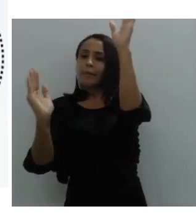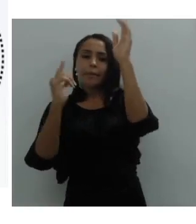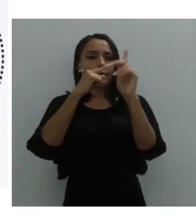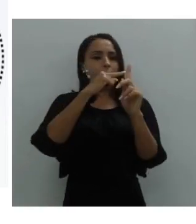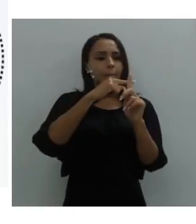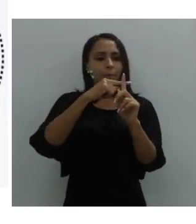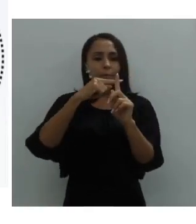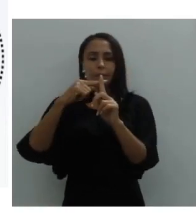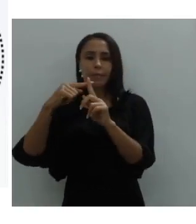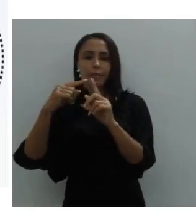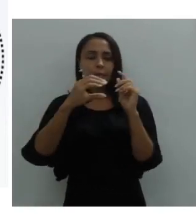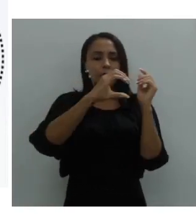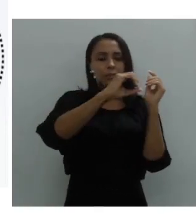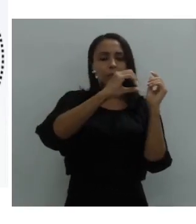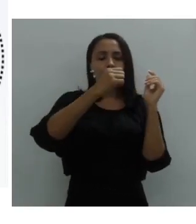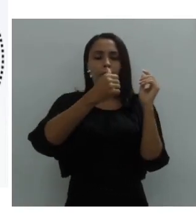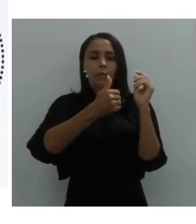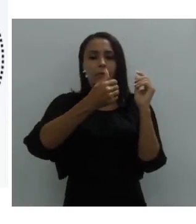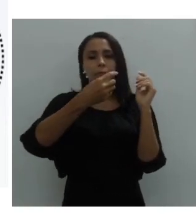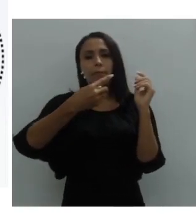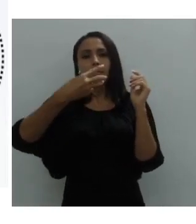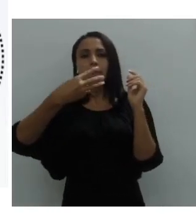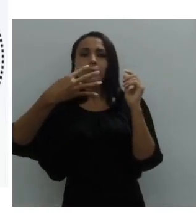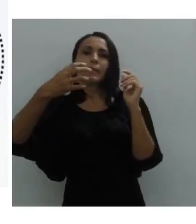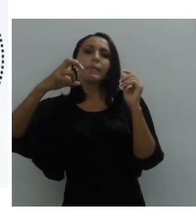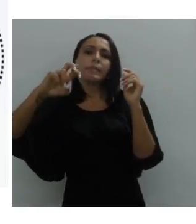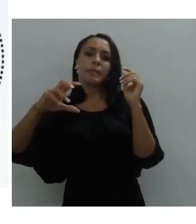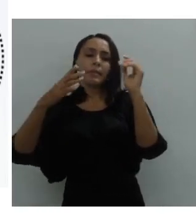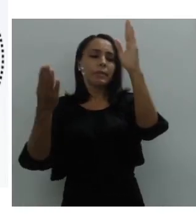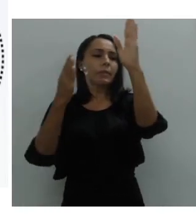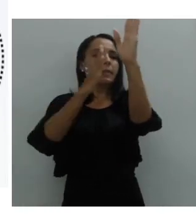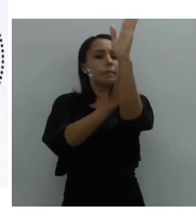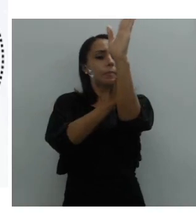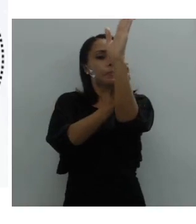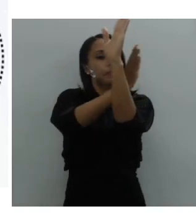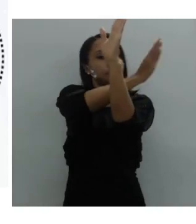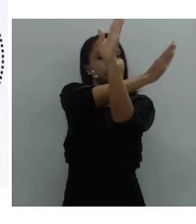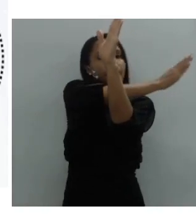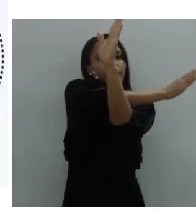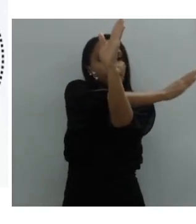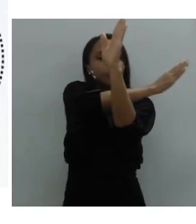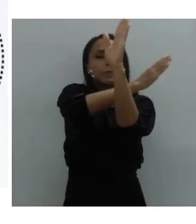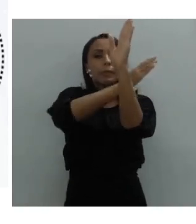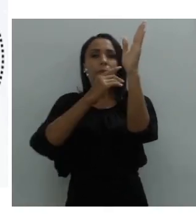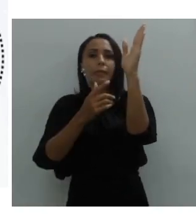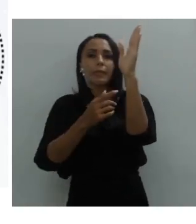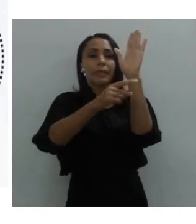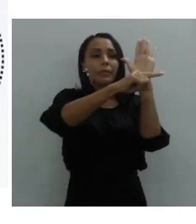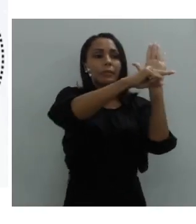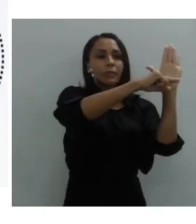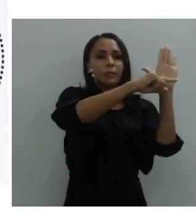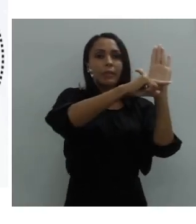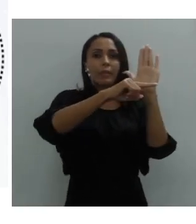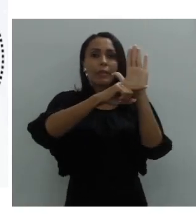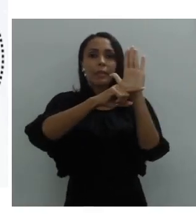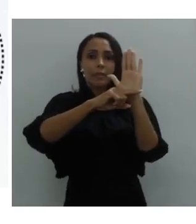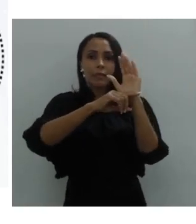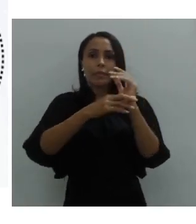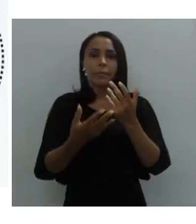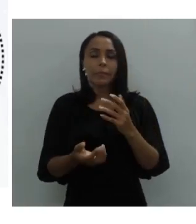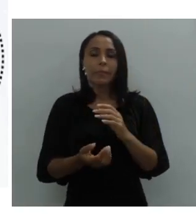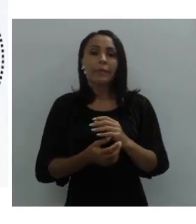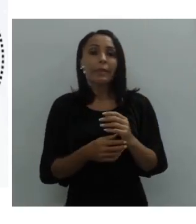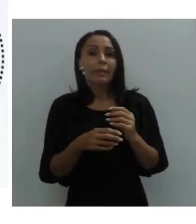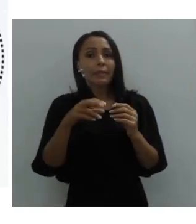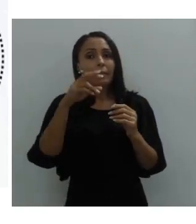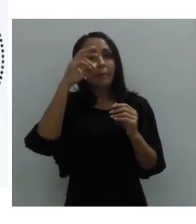que são 0, 1, 2, 3, 4, 5. Do 0 para a sua esquerda são os números negativos. Lembra